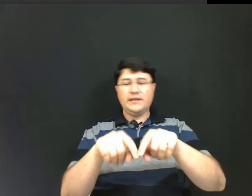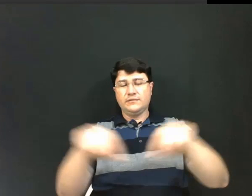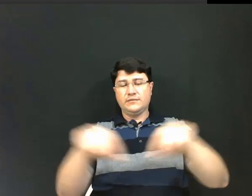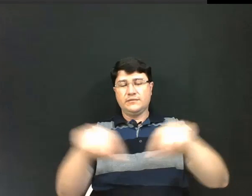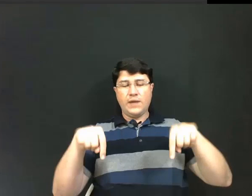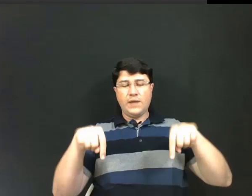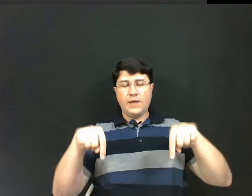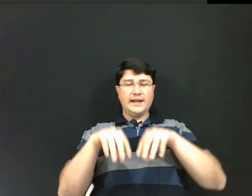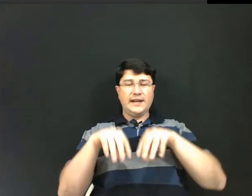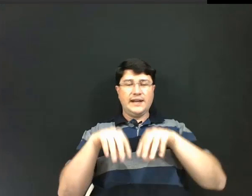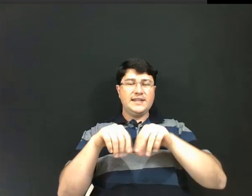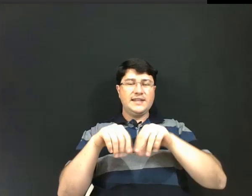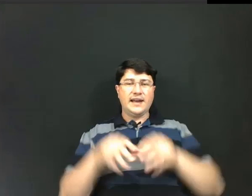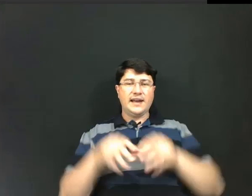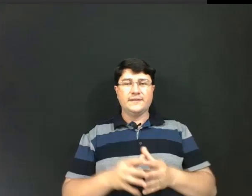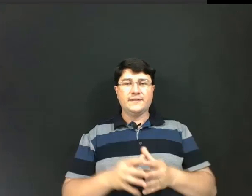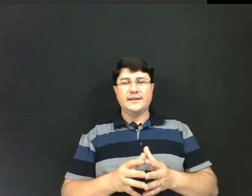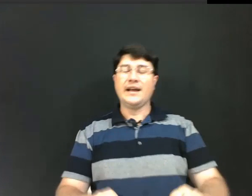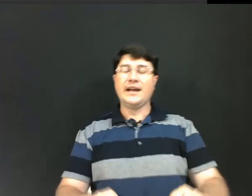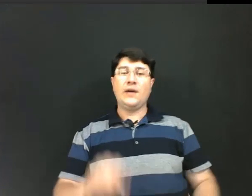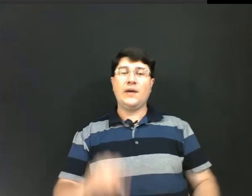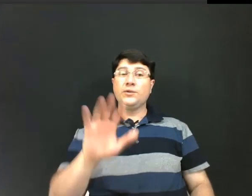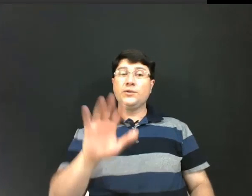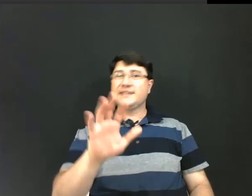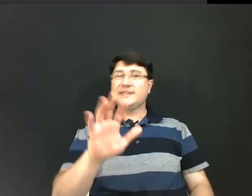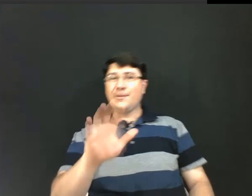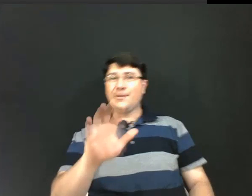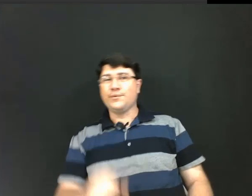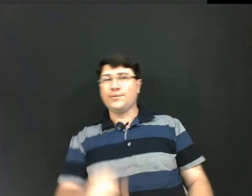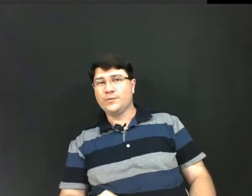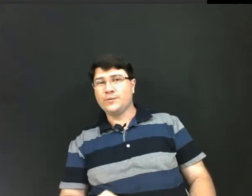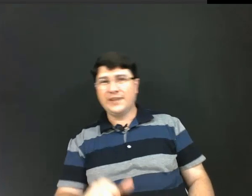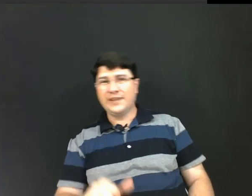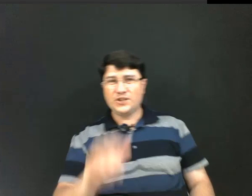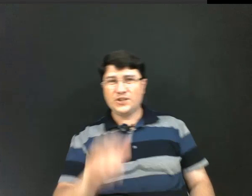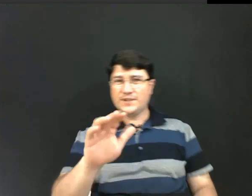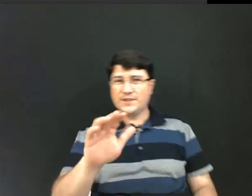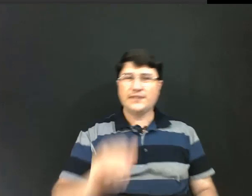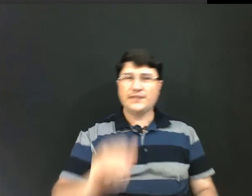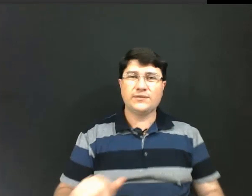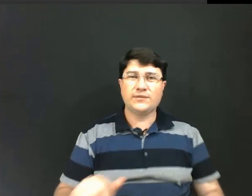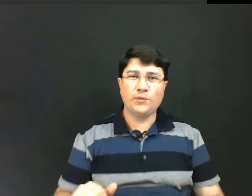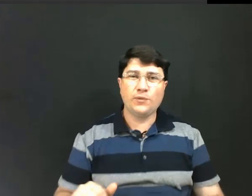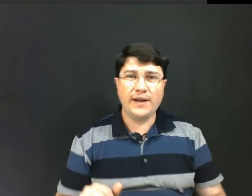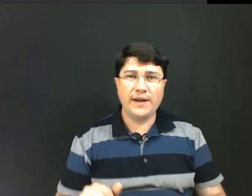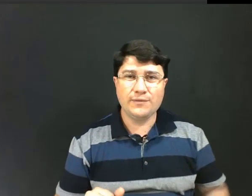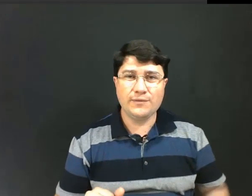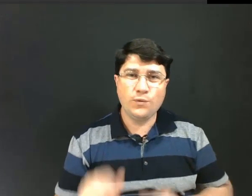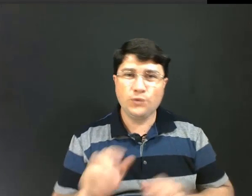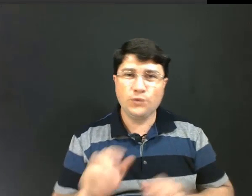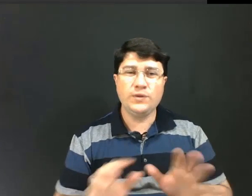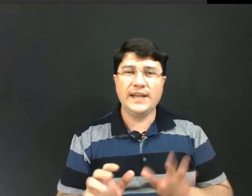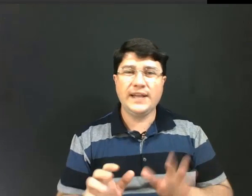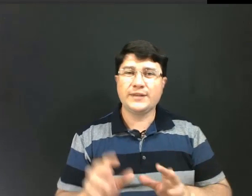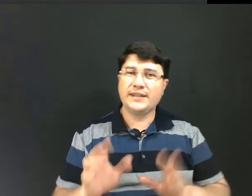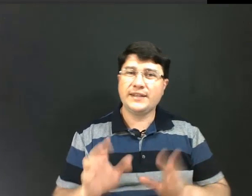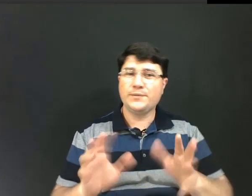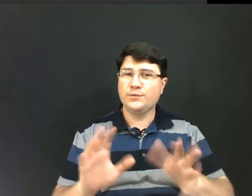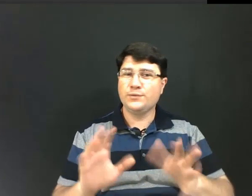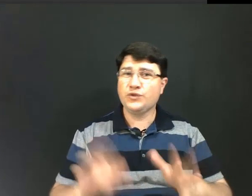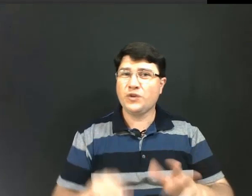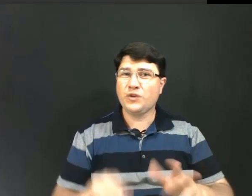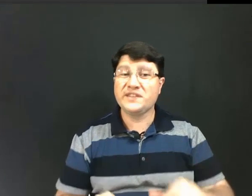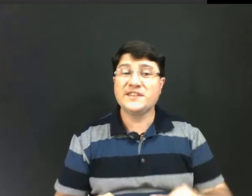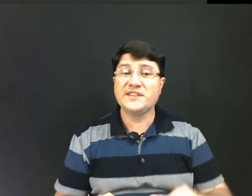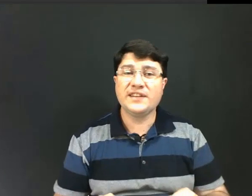né? Que é um quadrado de terra. Agora no tempo, o tempo a gente precisa tomar um outro cuidado. Que